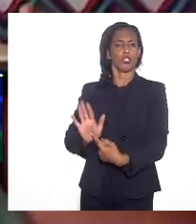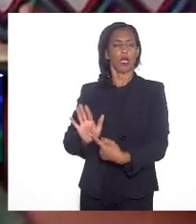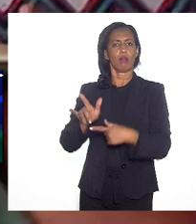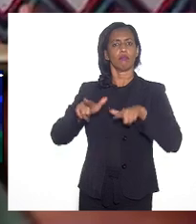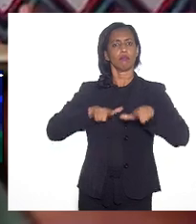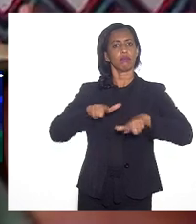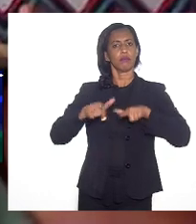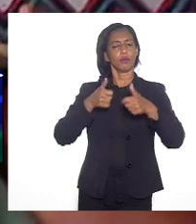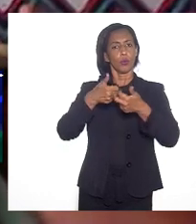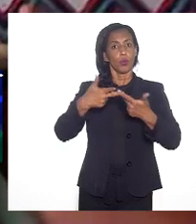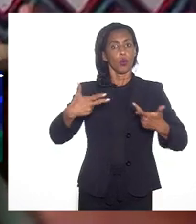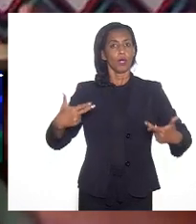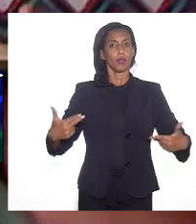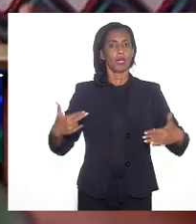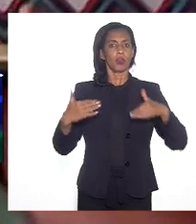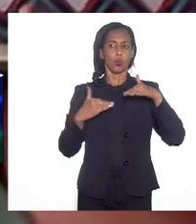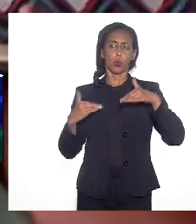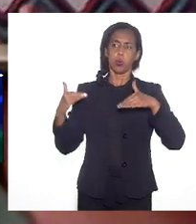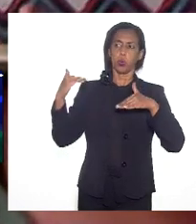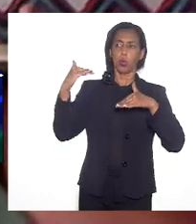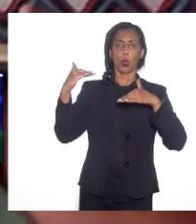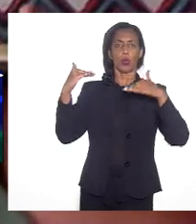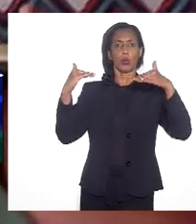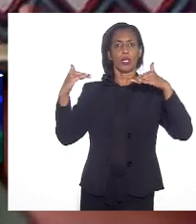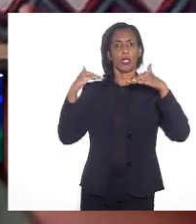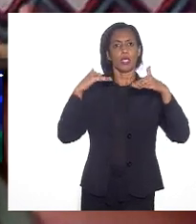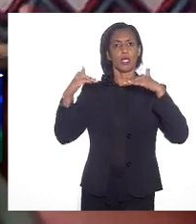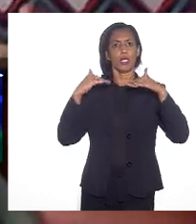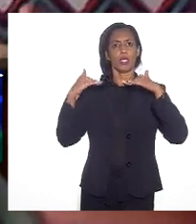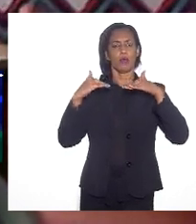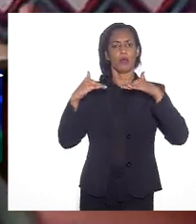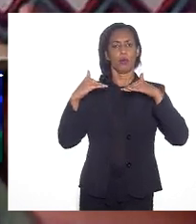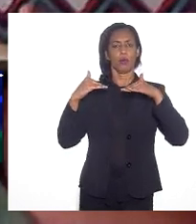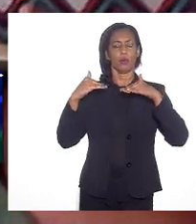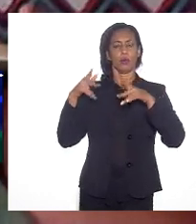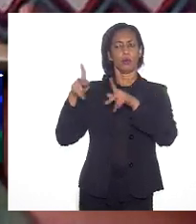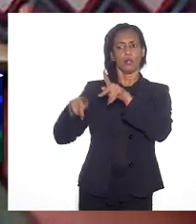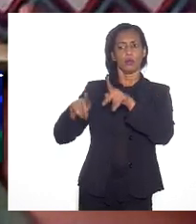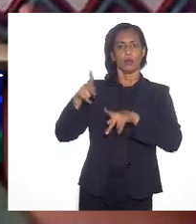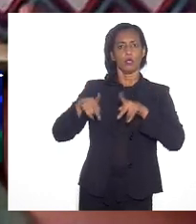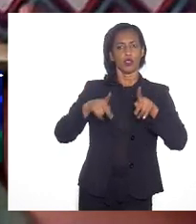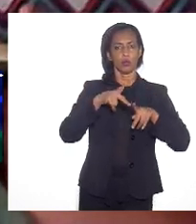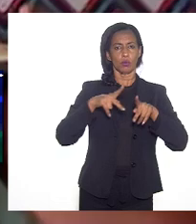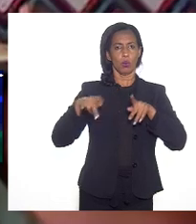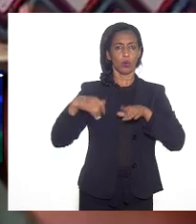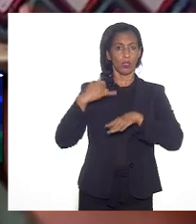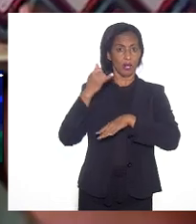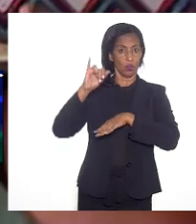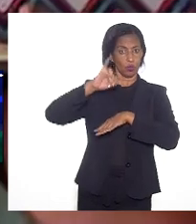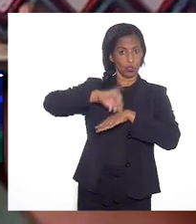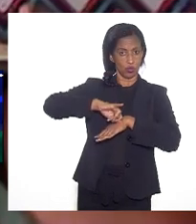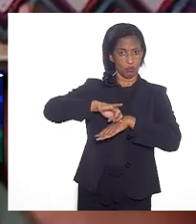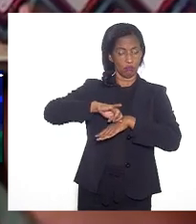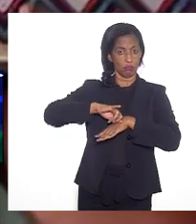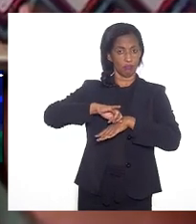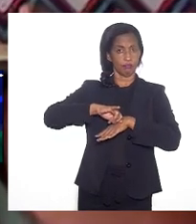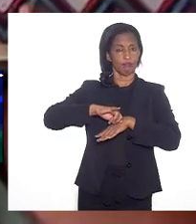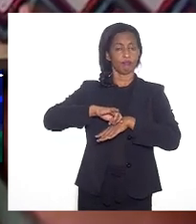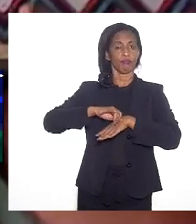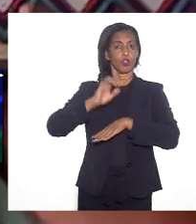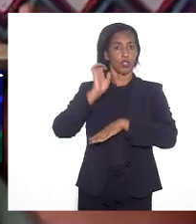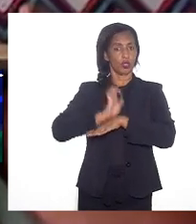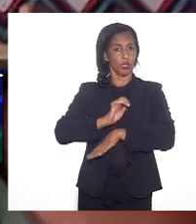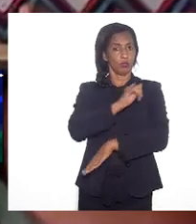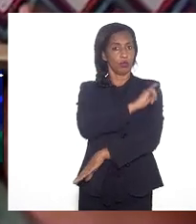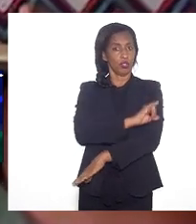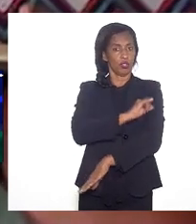qualidade no nível da sociedade fluminense e no nível da produção dessa Assembleia Legislativa do Estado do Rio de Janeiro, que